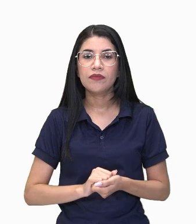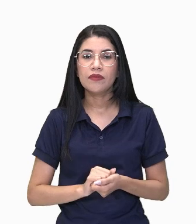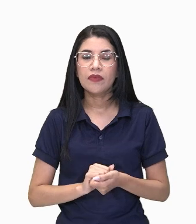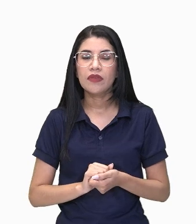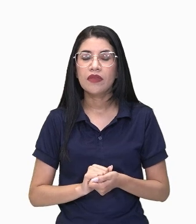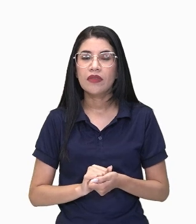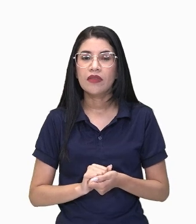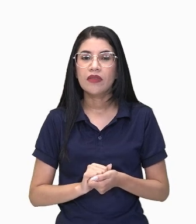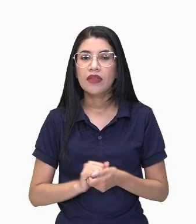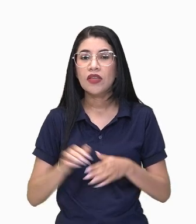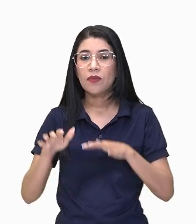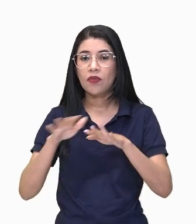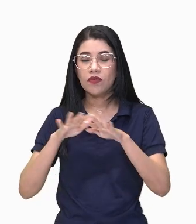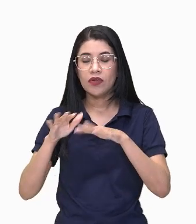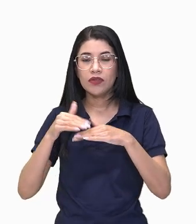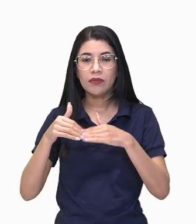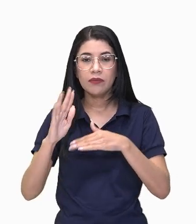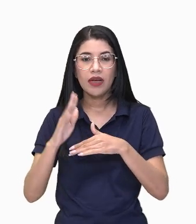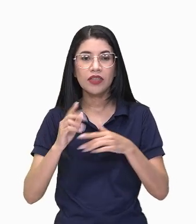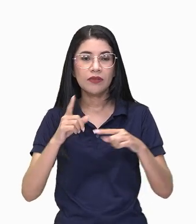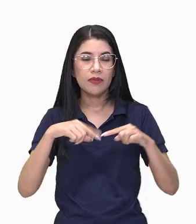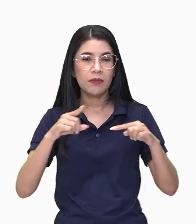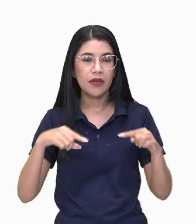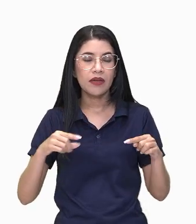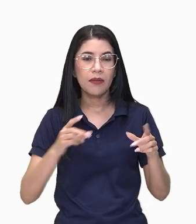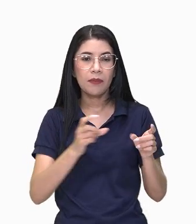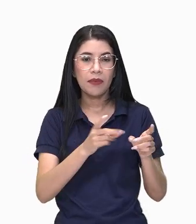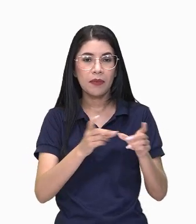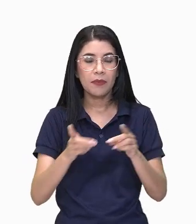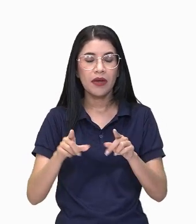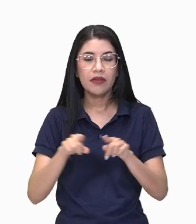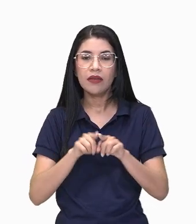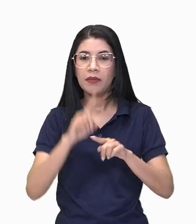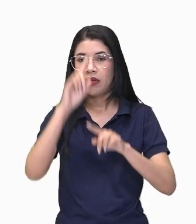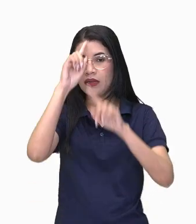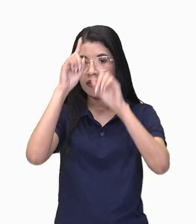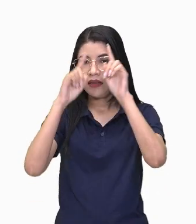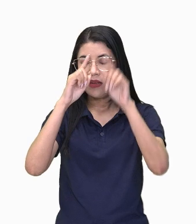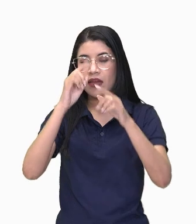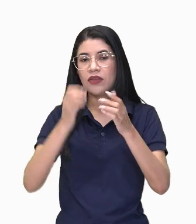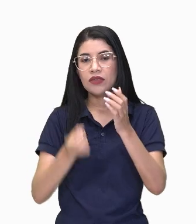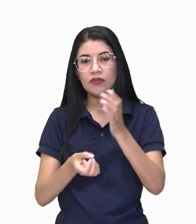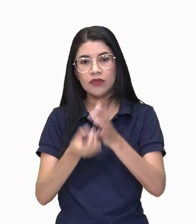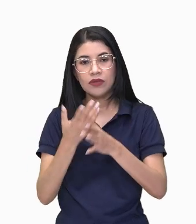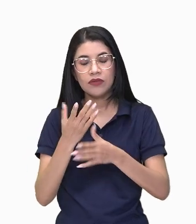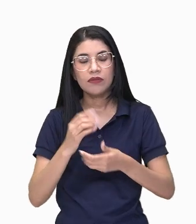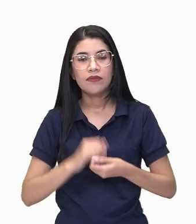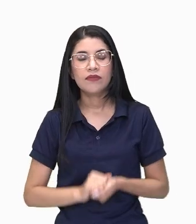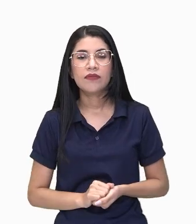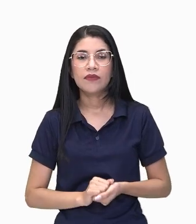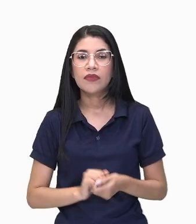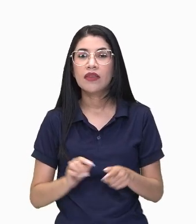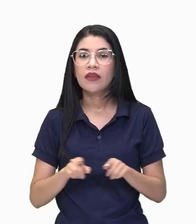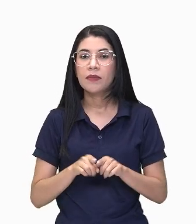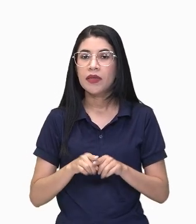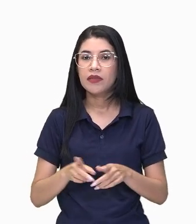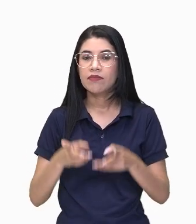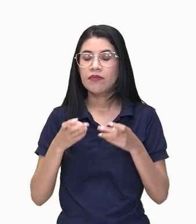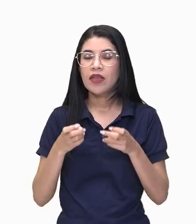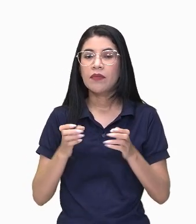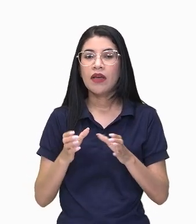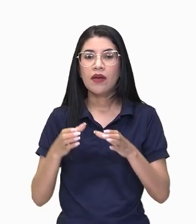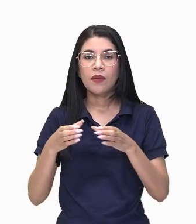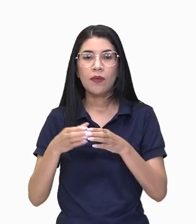certo? Maior fluxo, então, de mercadorias, de ideias, né? É lá que a gente vai ver, então, essa nova classe social